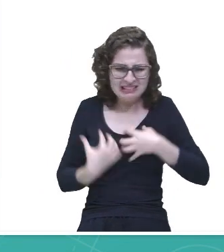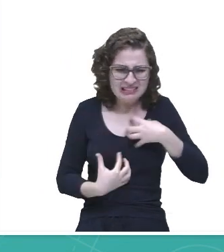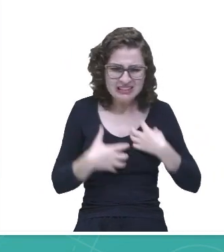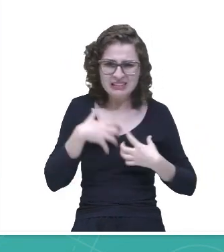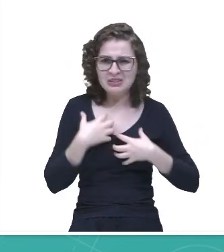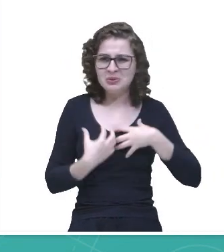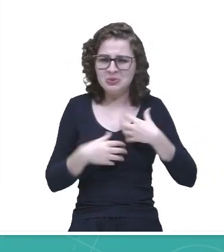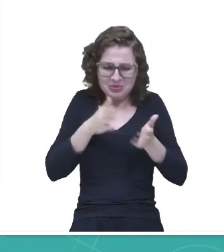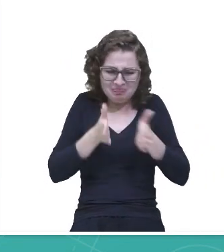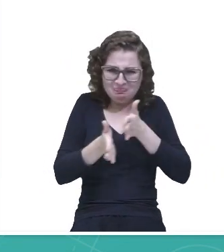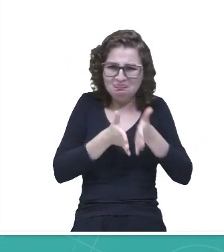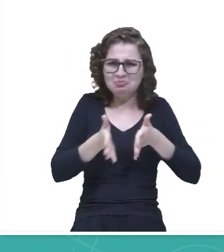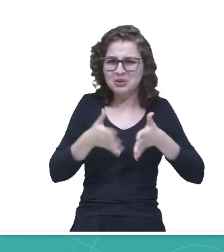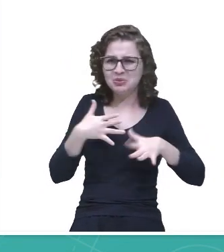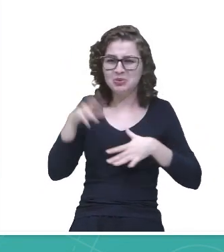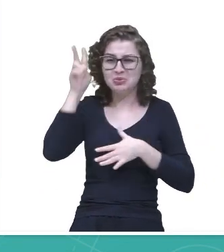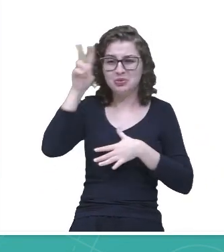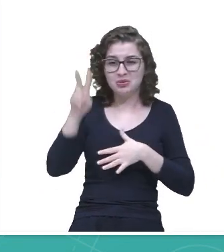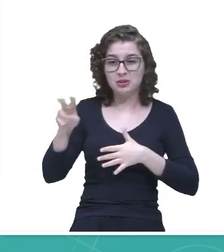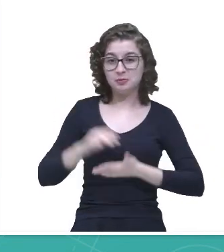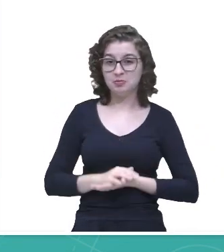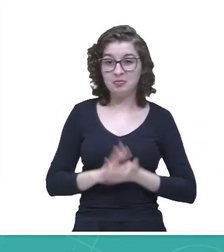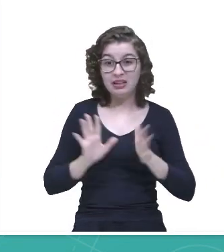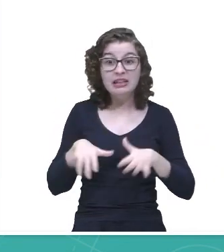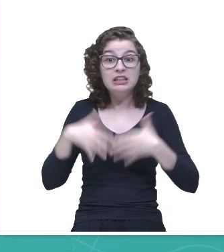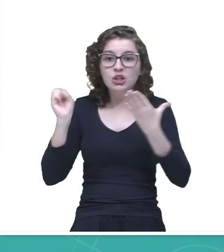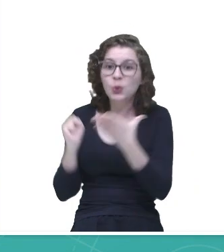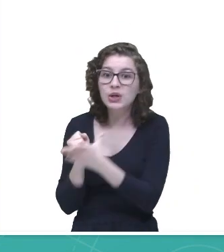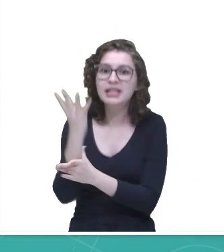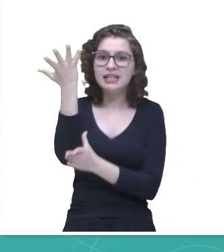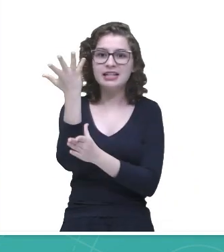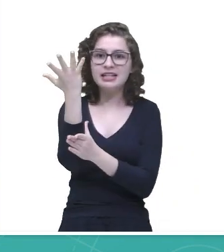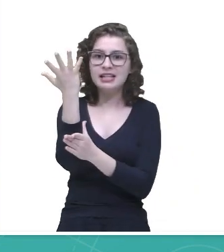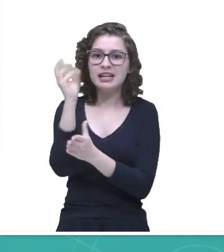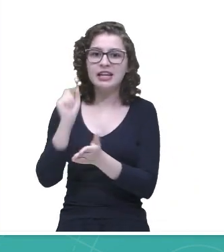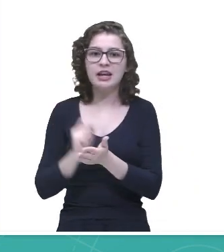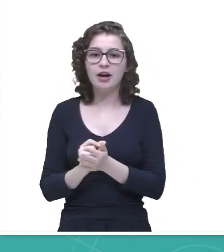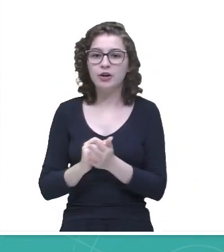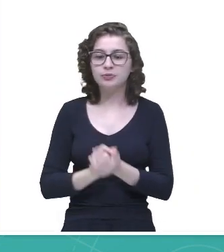tá? Então, vem aí, surge um movimento chamado de